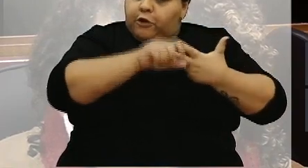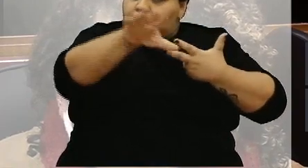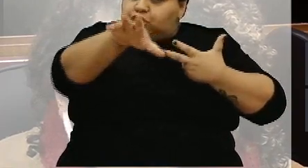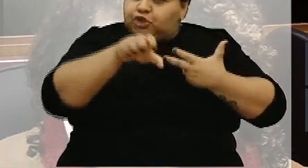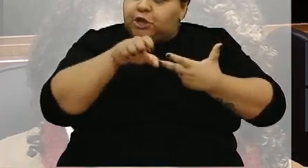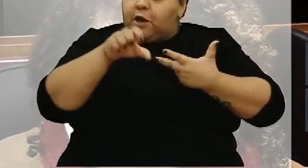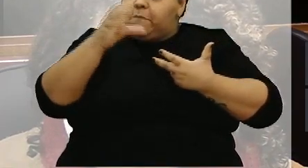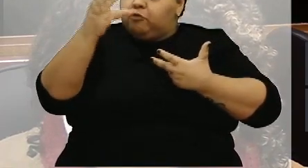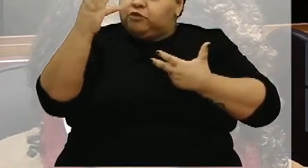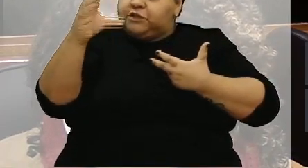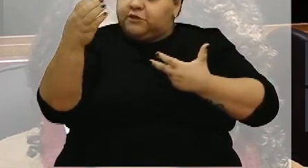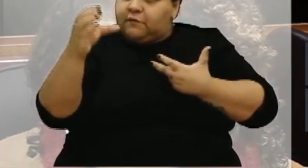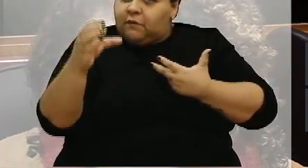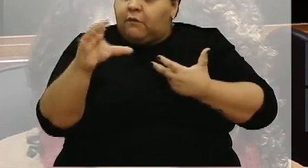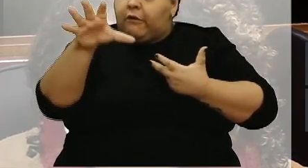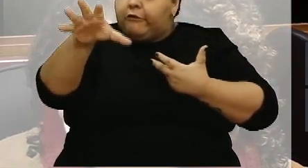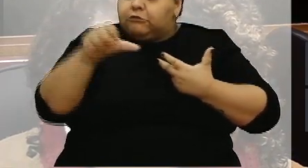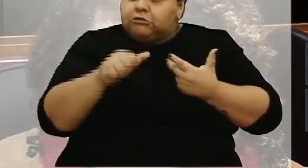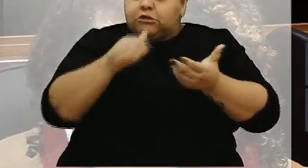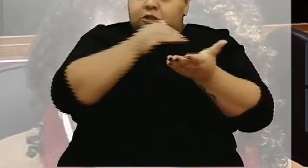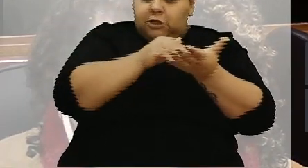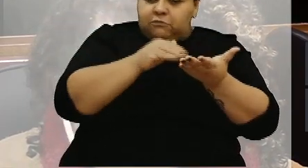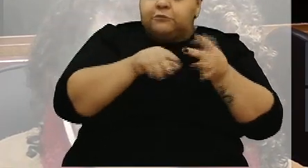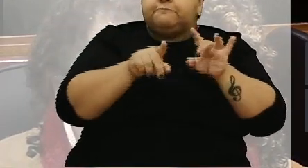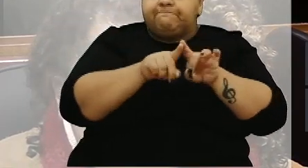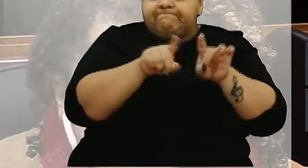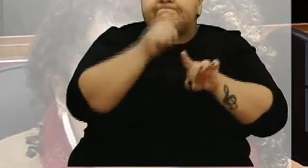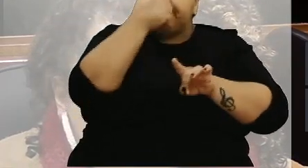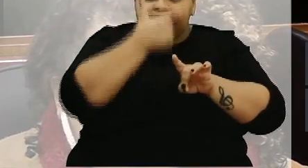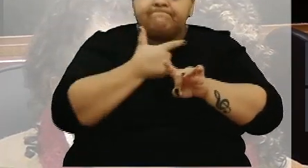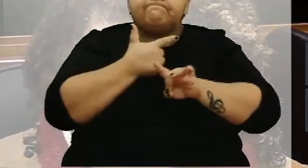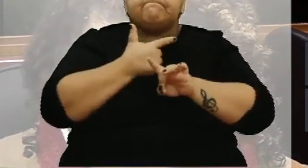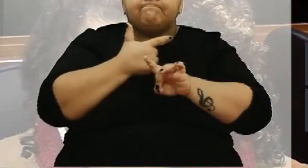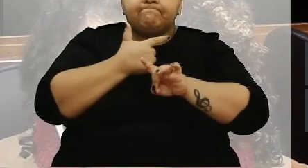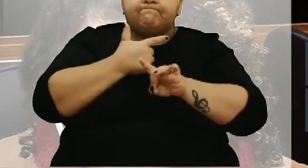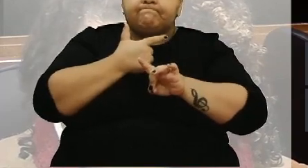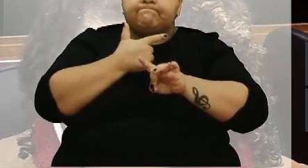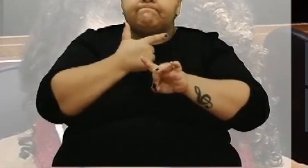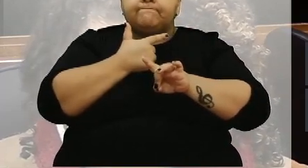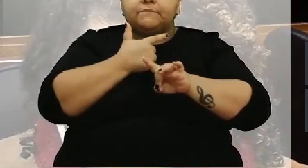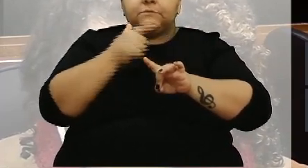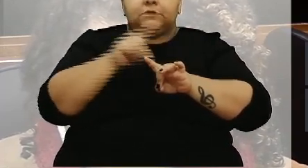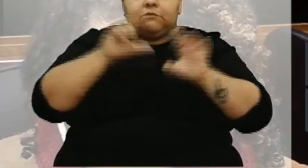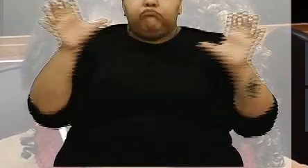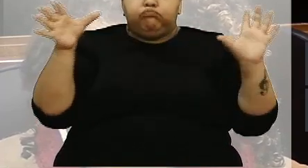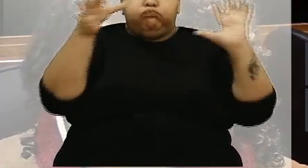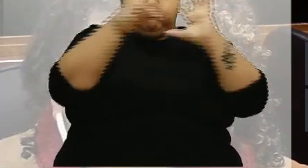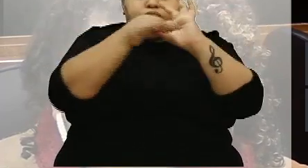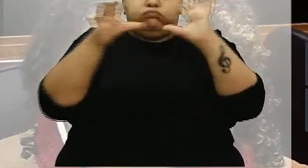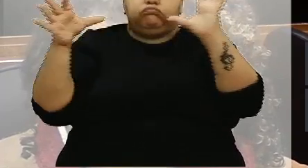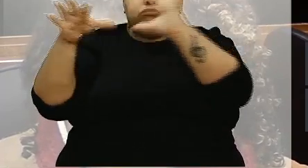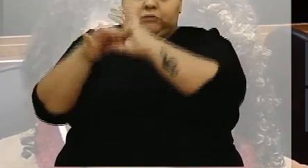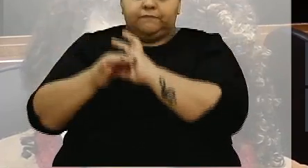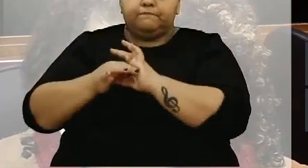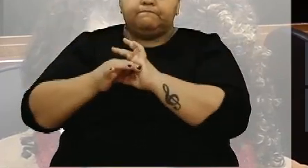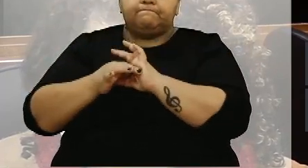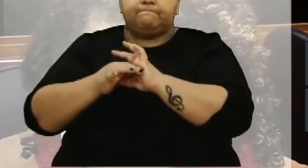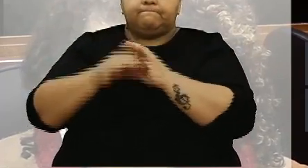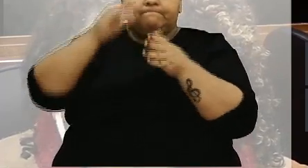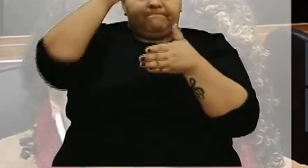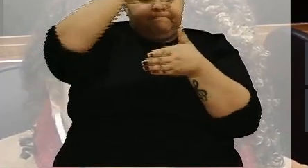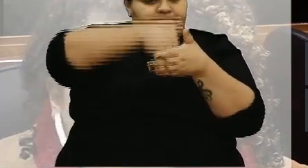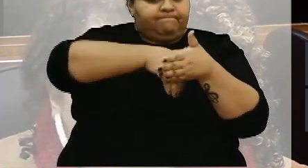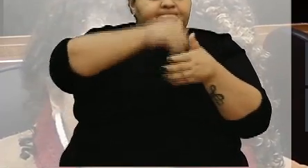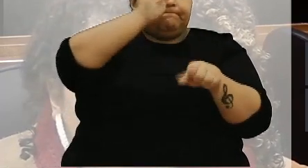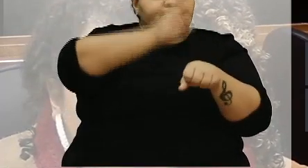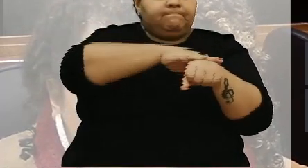cientistas, chama os secretários, então acho que tem uma série de sinergias aqui. Então o meu voto no